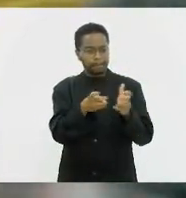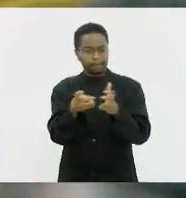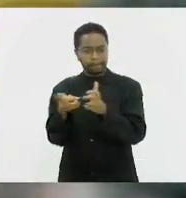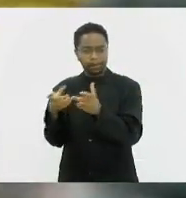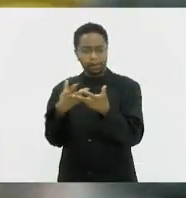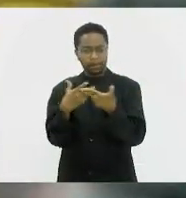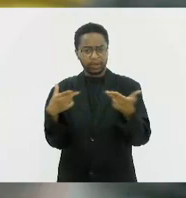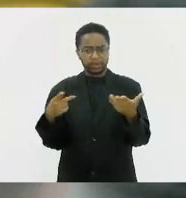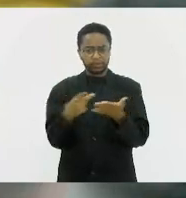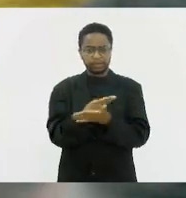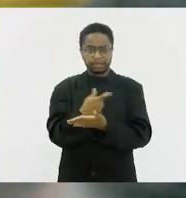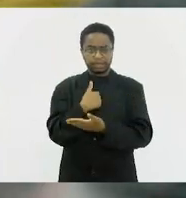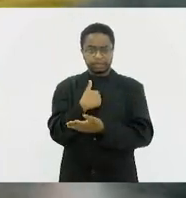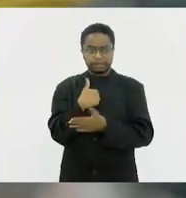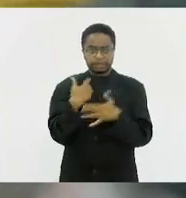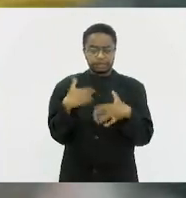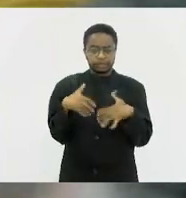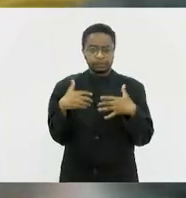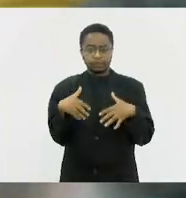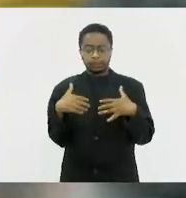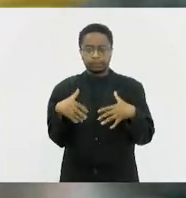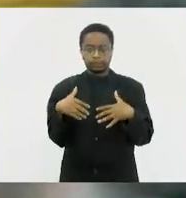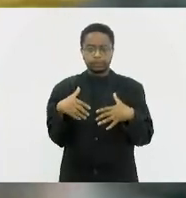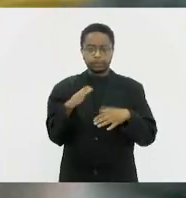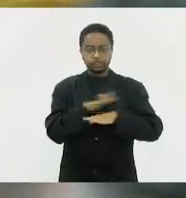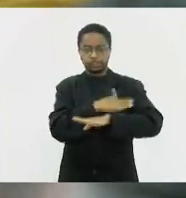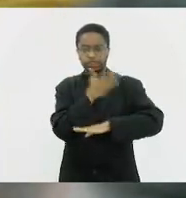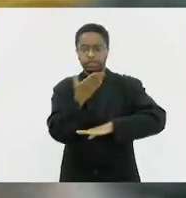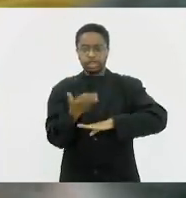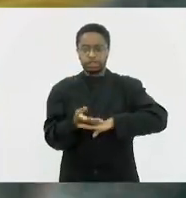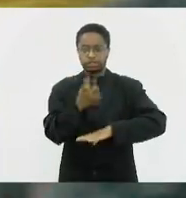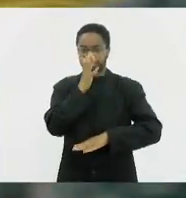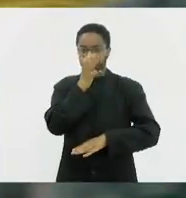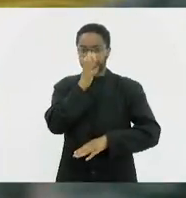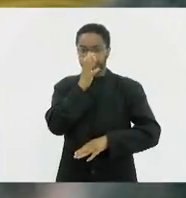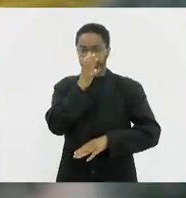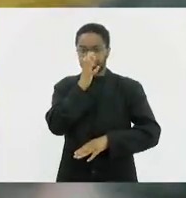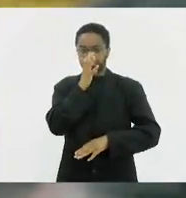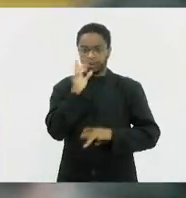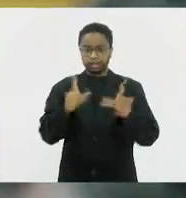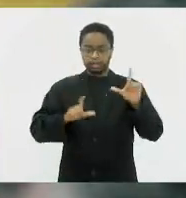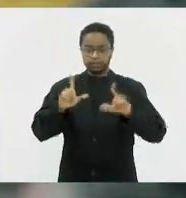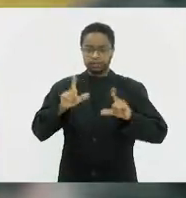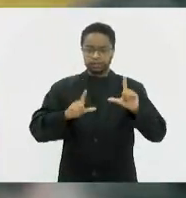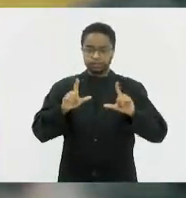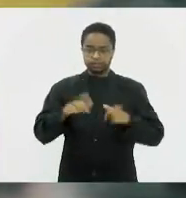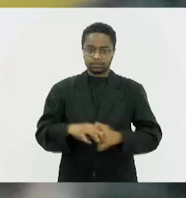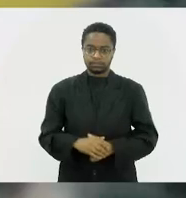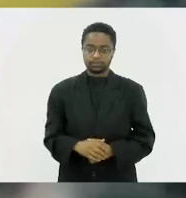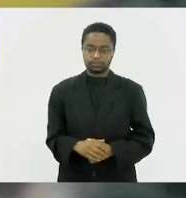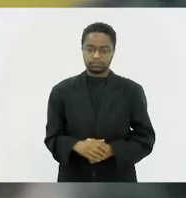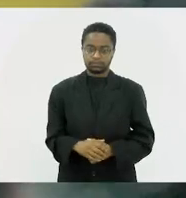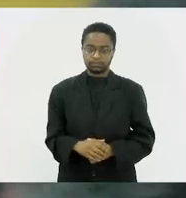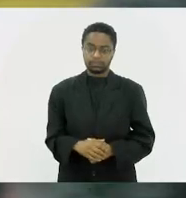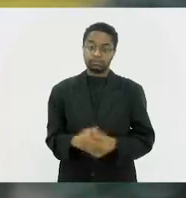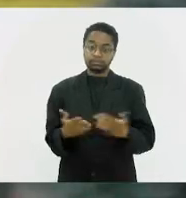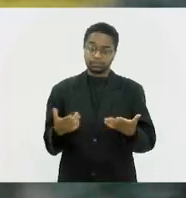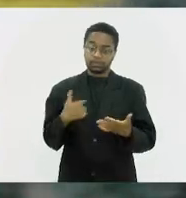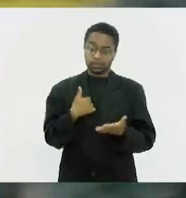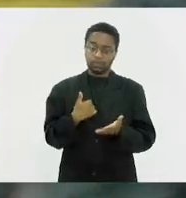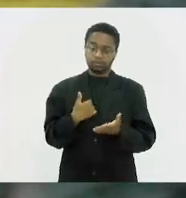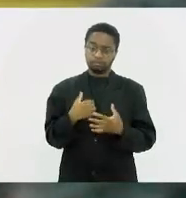eu ficava ali, né, o dia inteiro assistindo televisão. Eu entrei numa